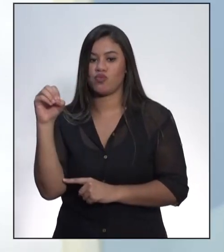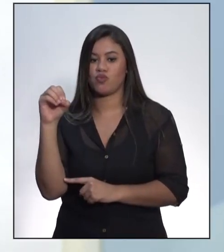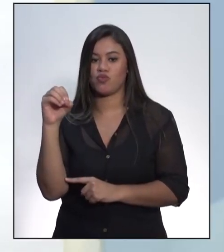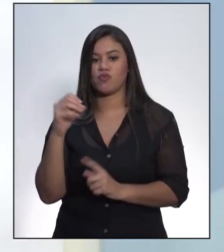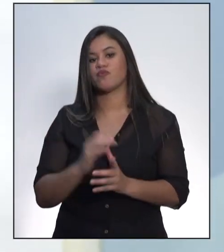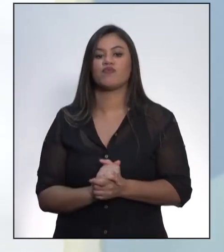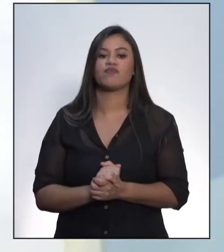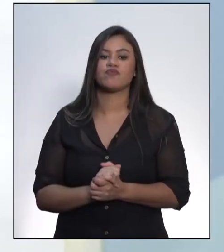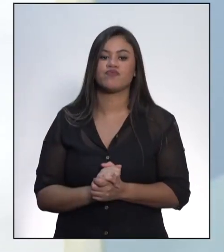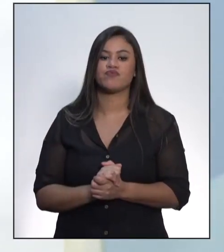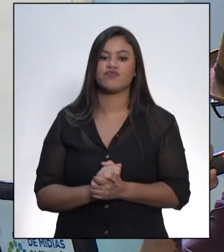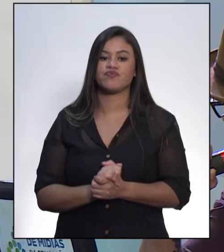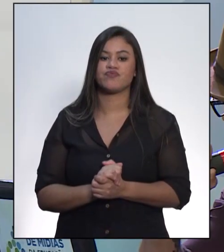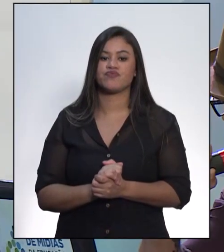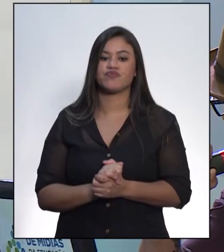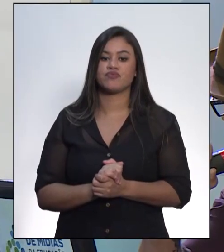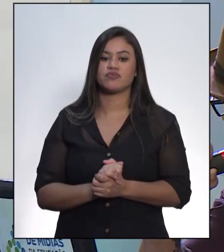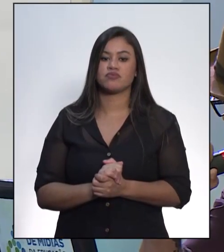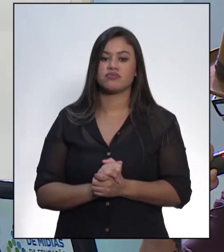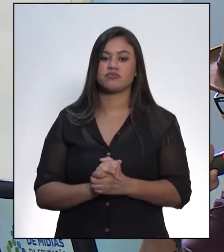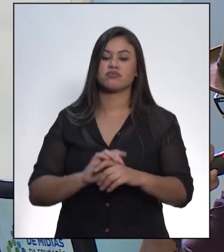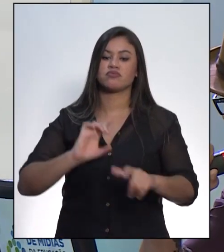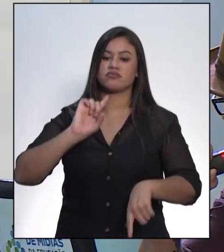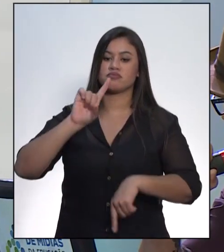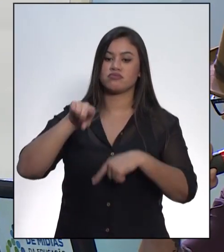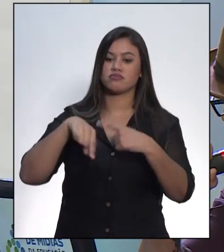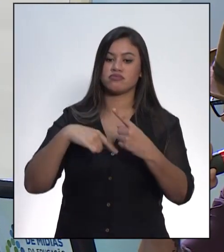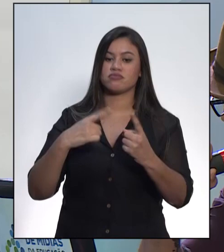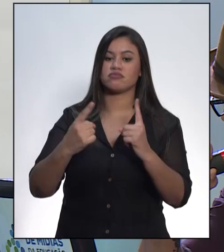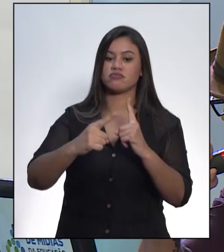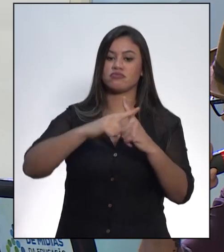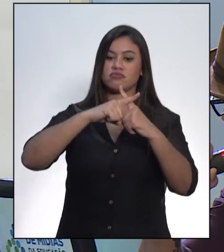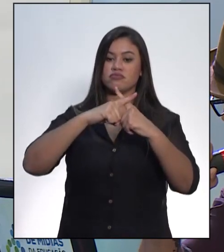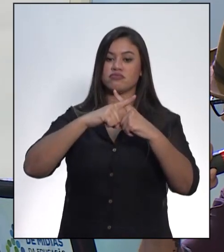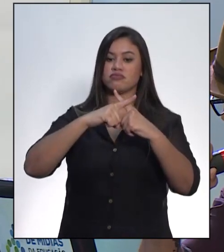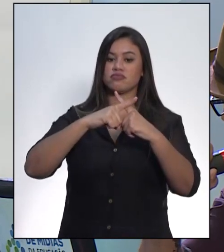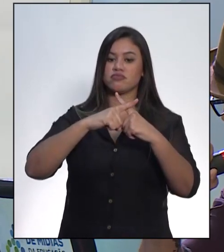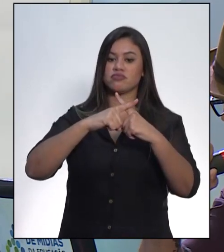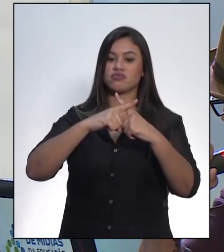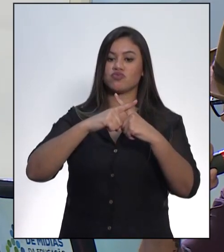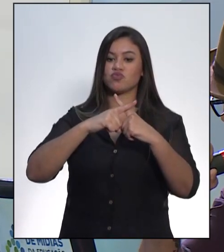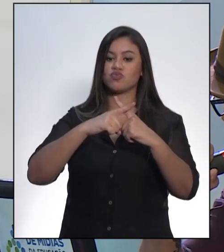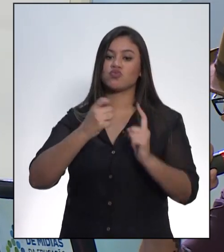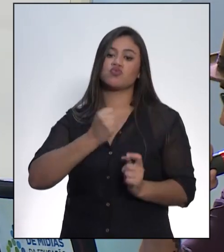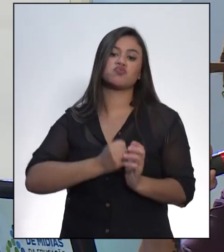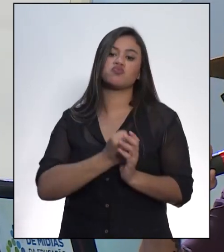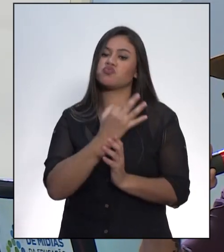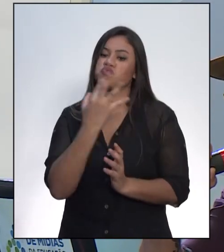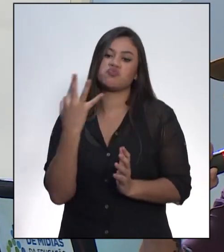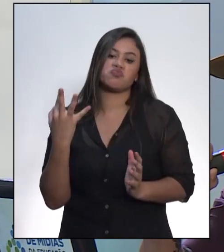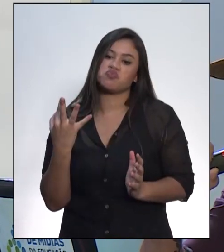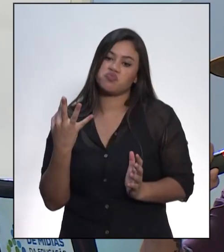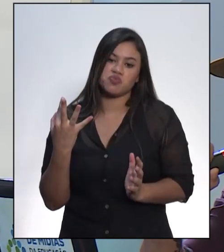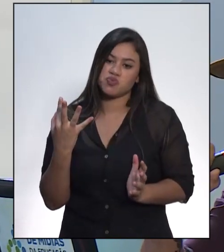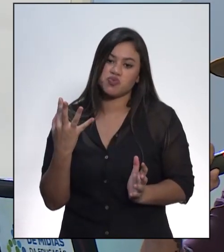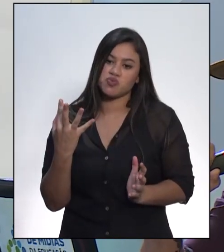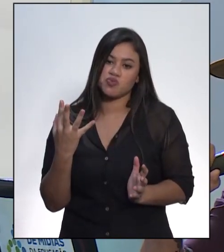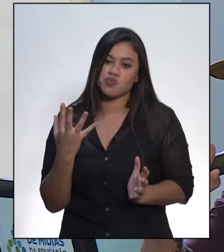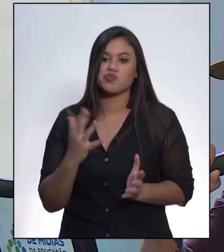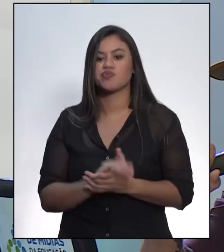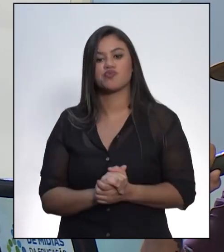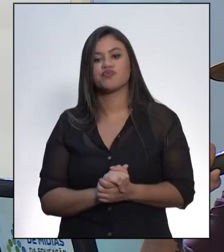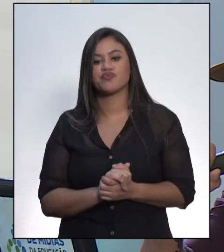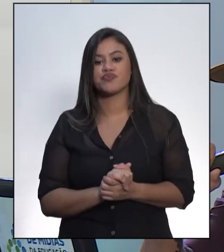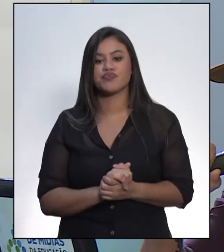primeiro termo, mais o último, multiplico pelo número de termos, então eu multiplicava aí pelo número de